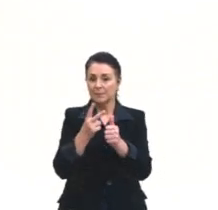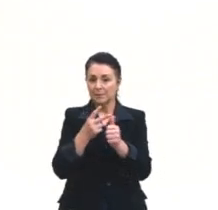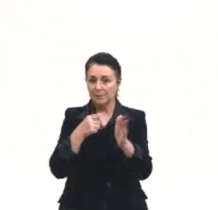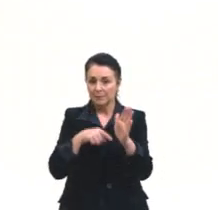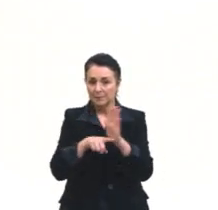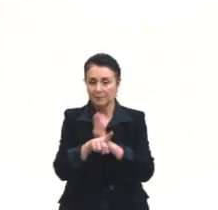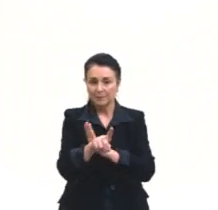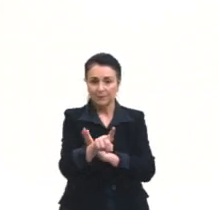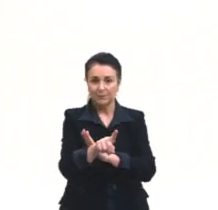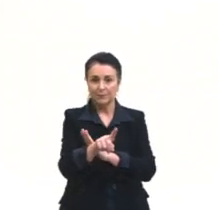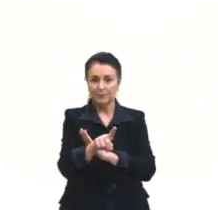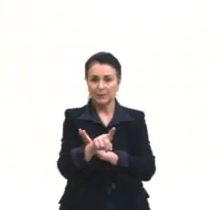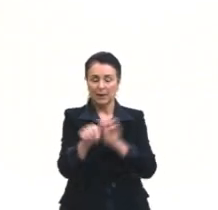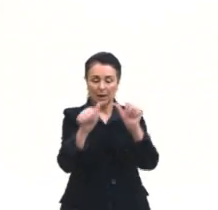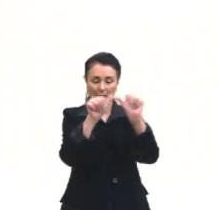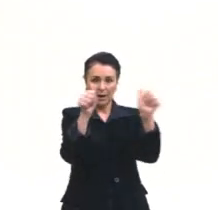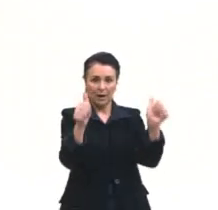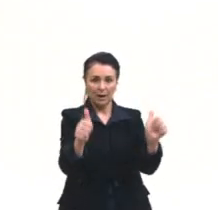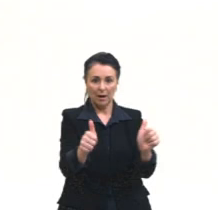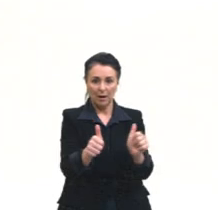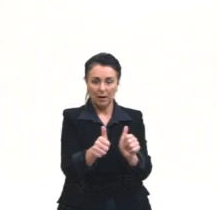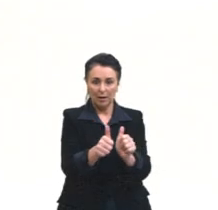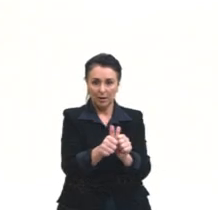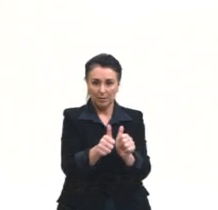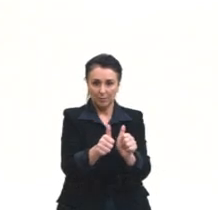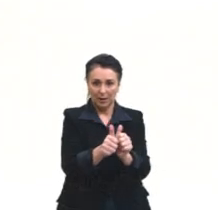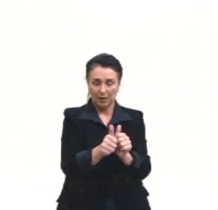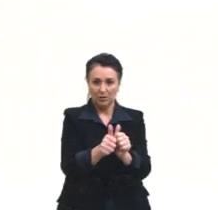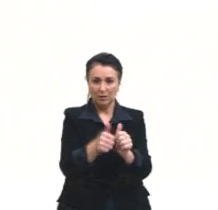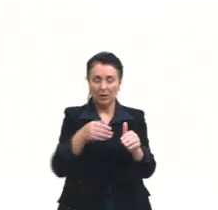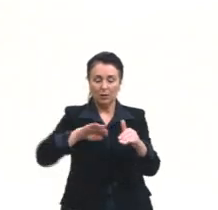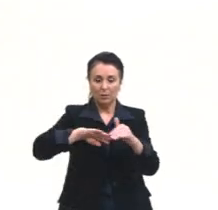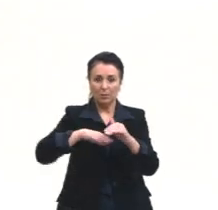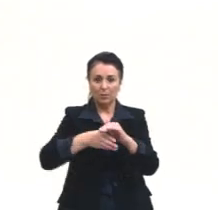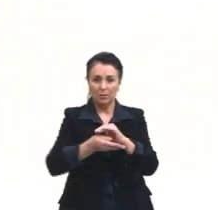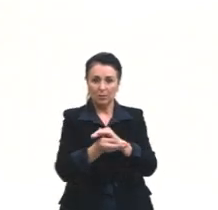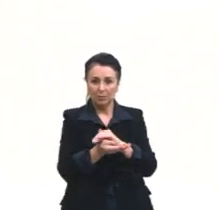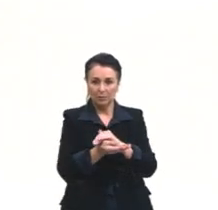a figura abaixo extraída e adaptada de